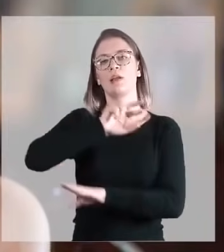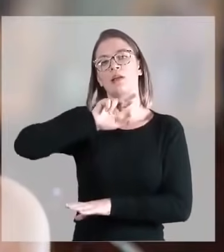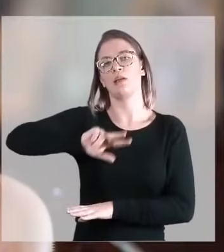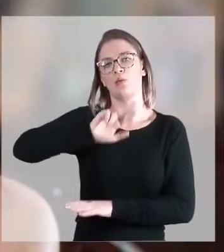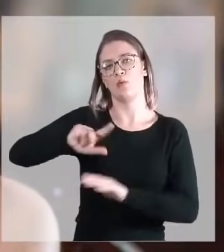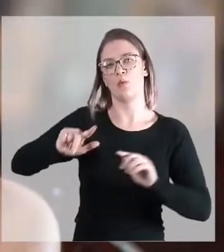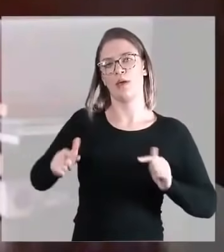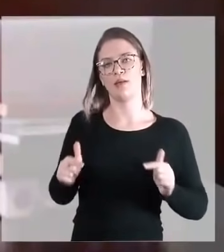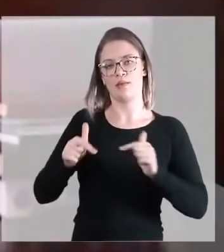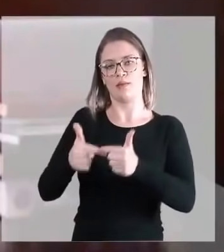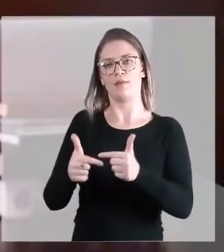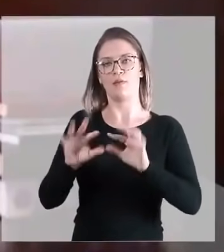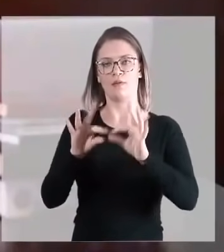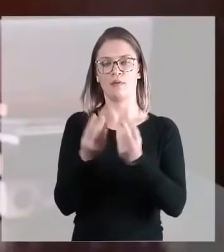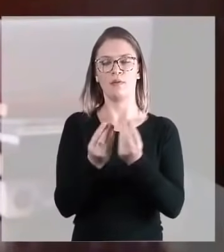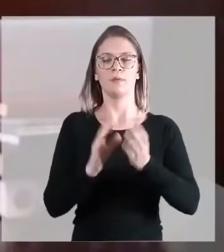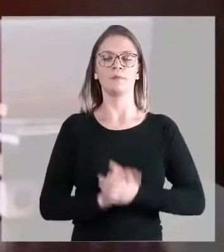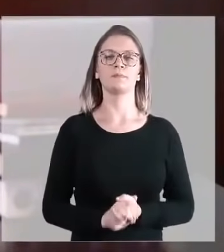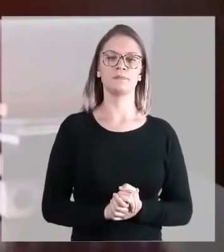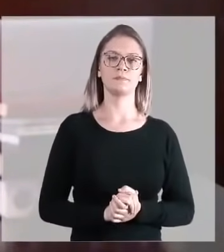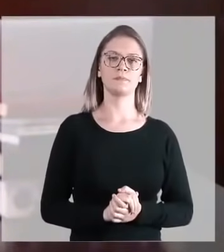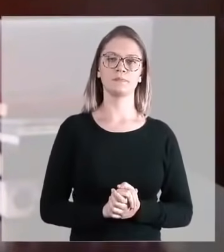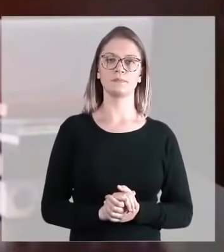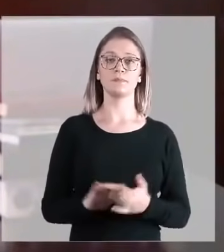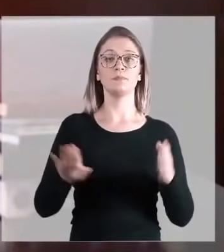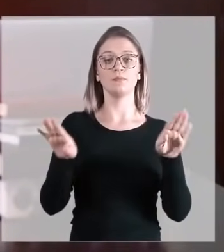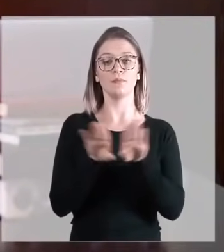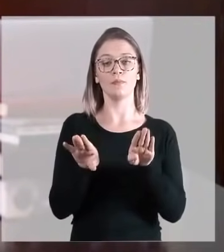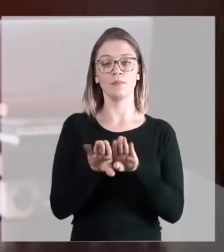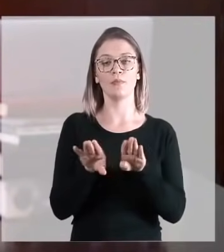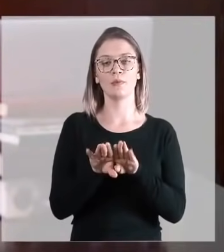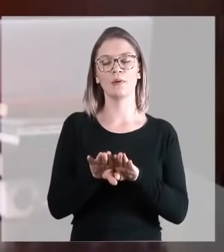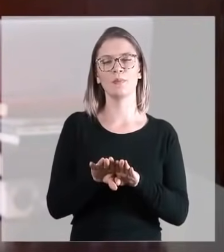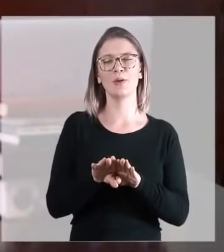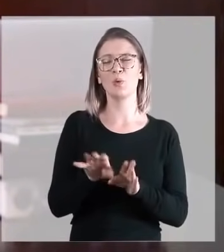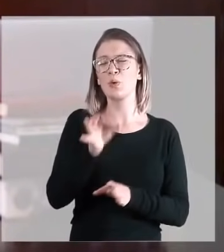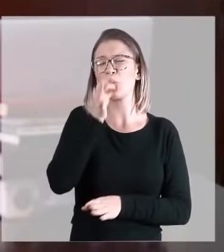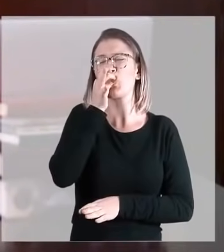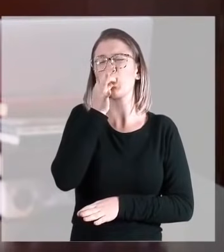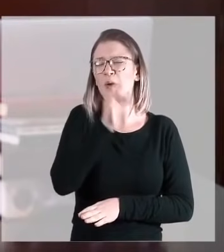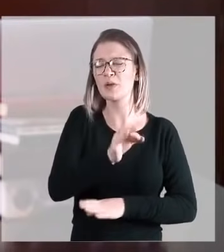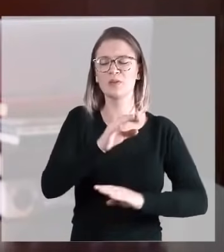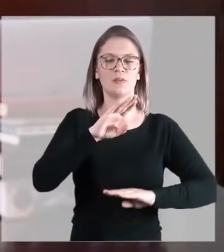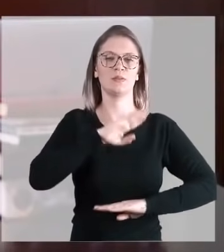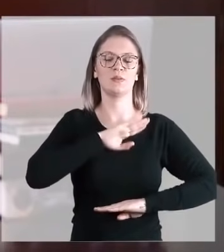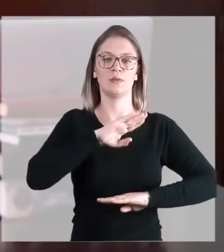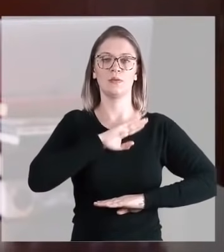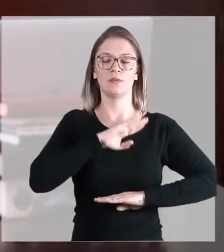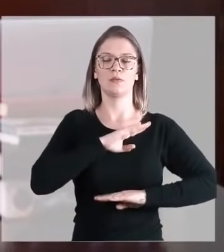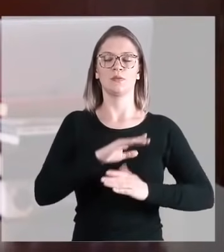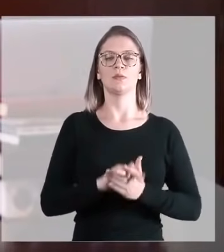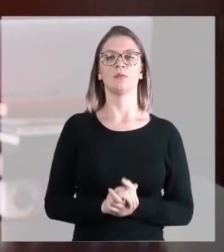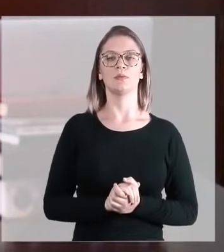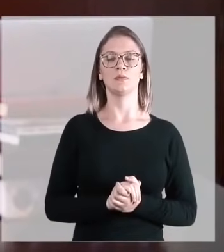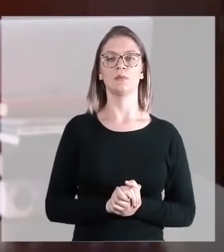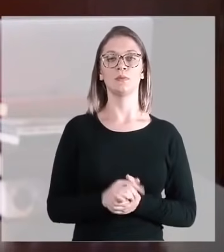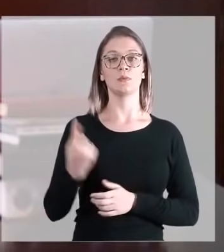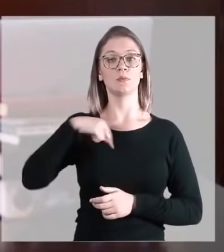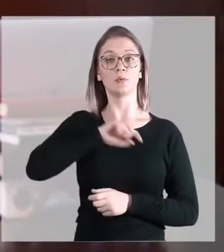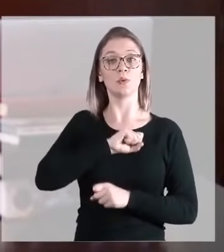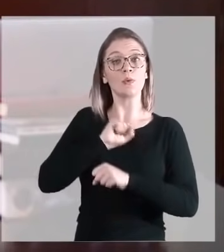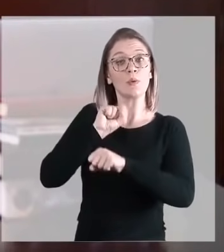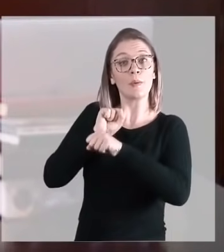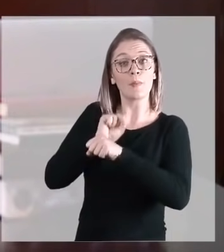defendidas pelas suas famílias. E o mais revoltante nesse caso e absolutamente impressionante é que a gente espera que a